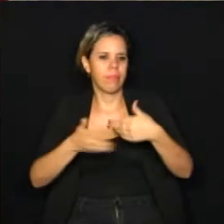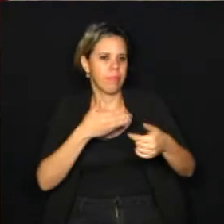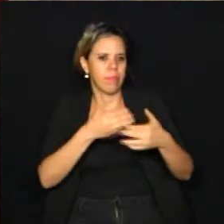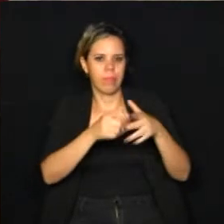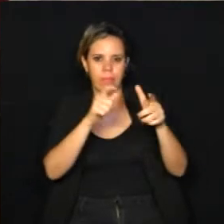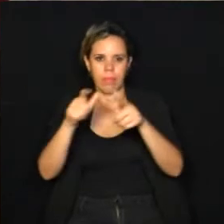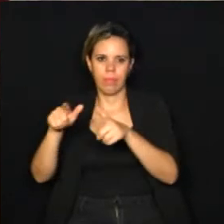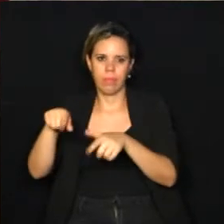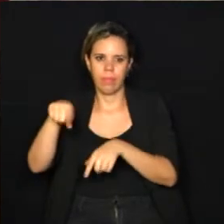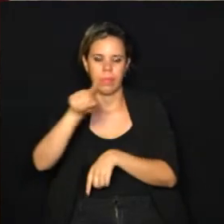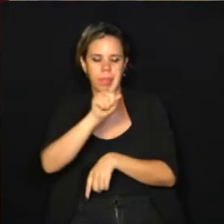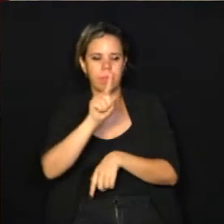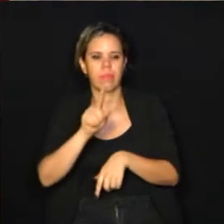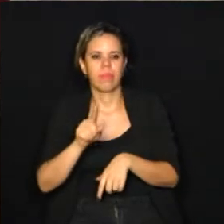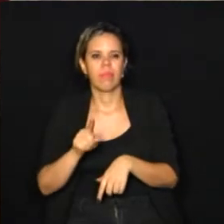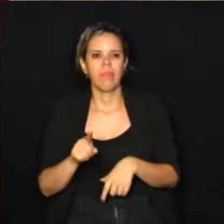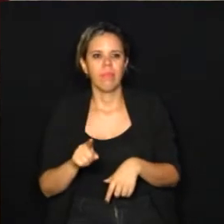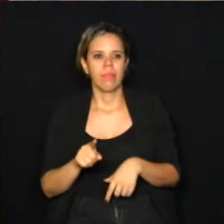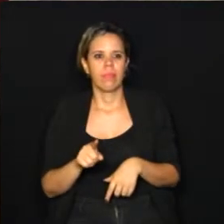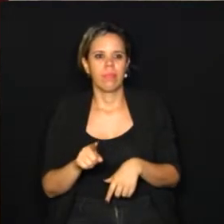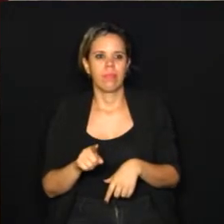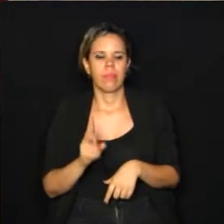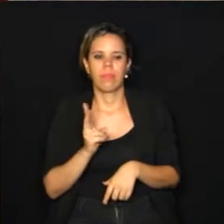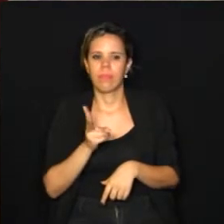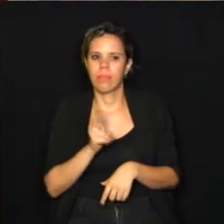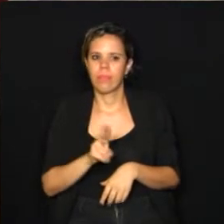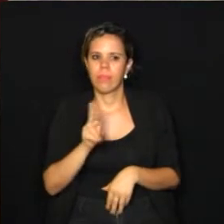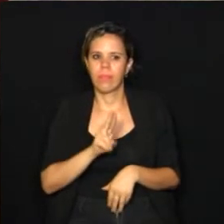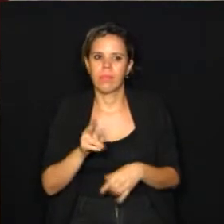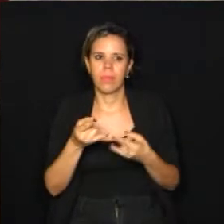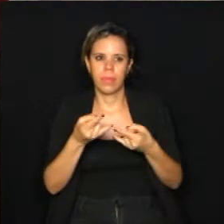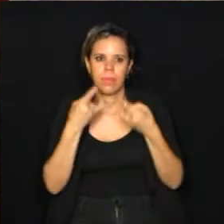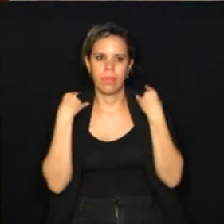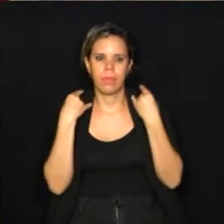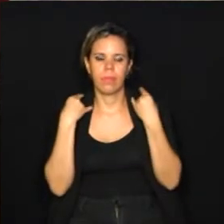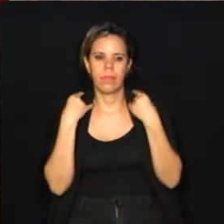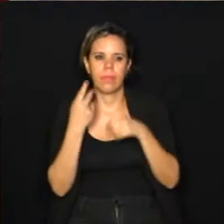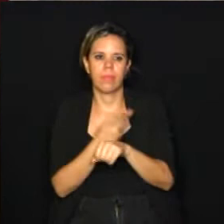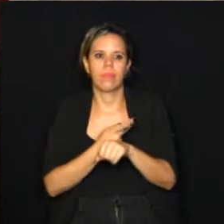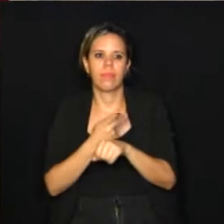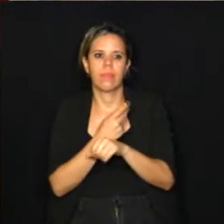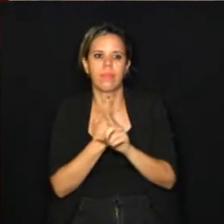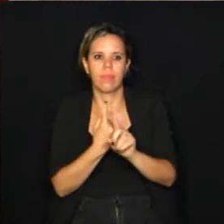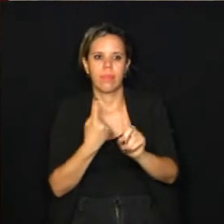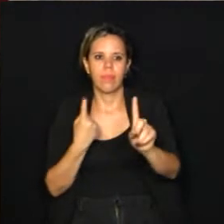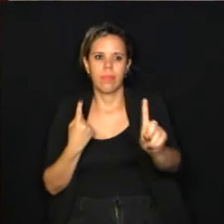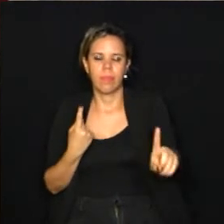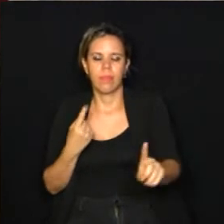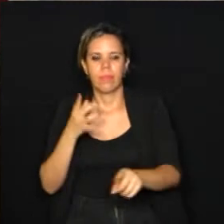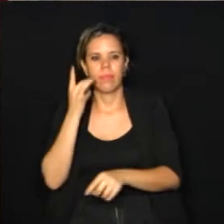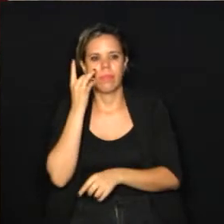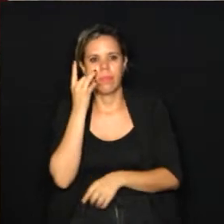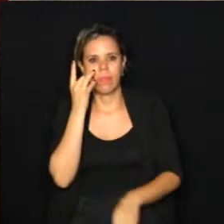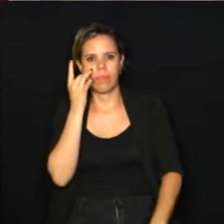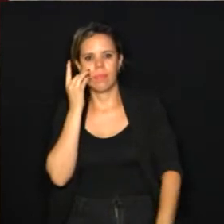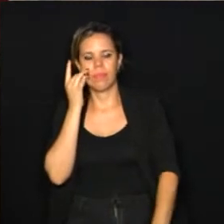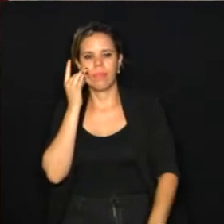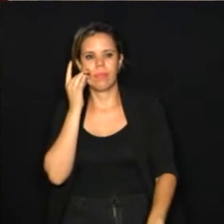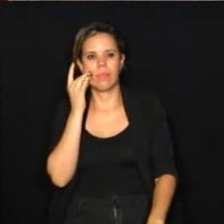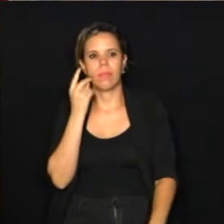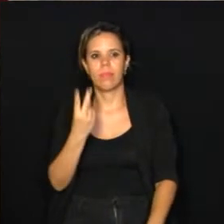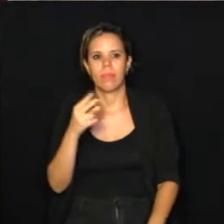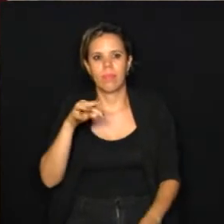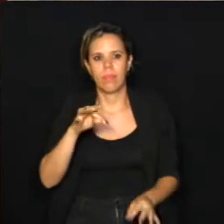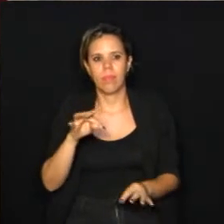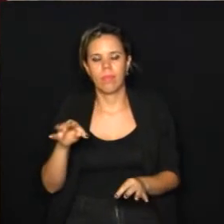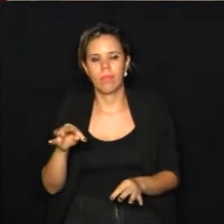que você for, qualquer estabelecimento, sempre utilize a máscara e procure esse distanciamento pessoal de pelo menos 2 metros,